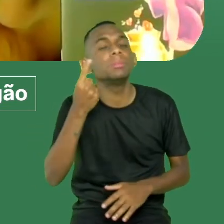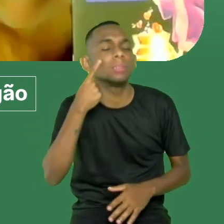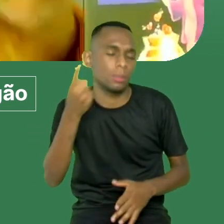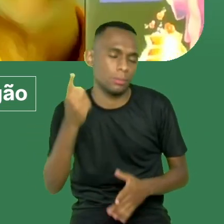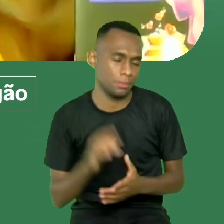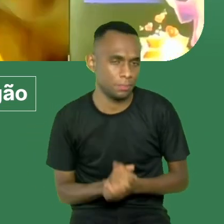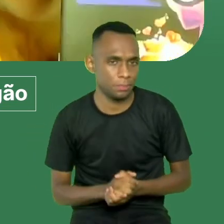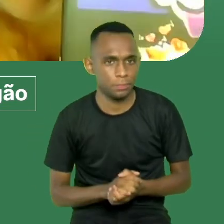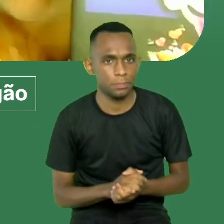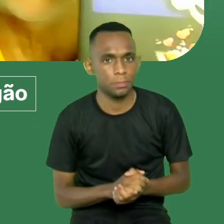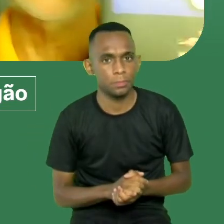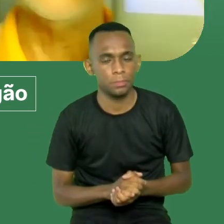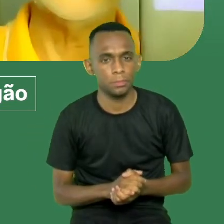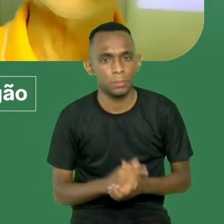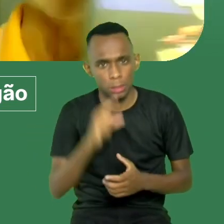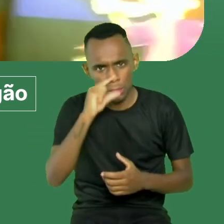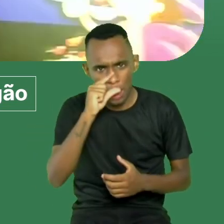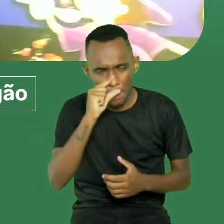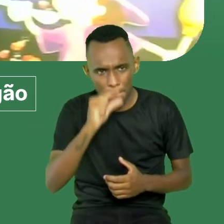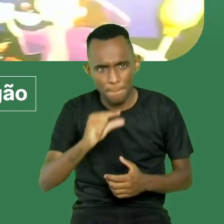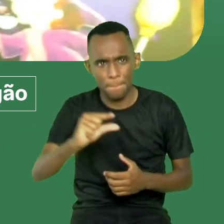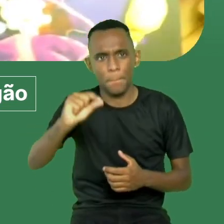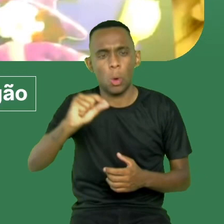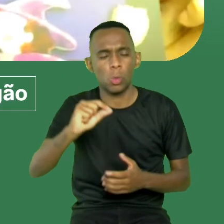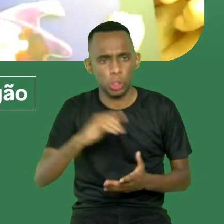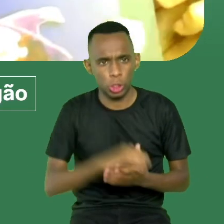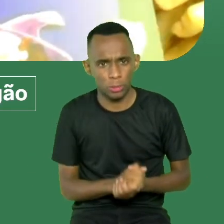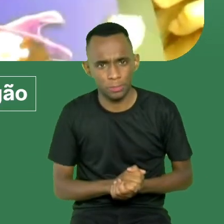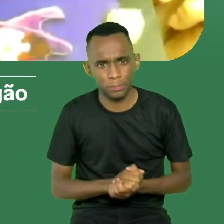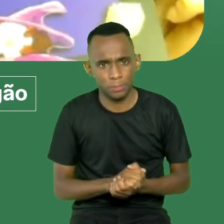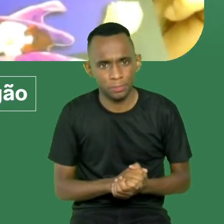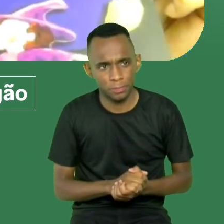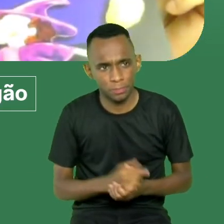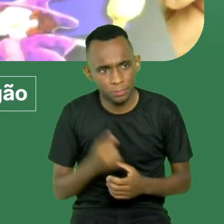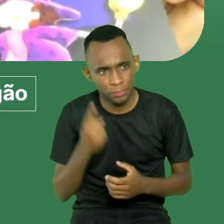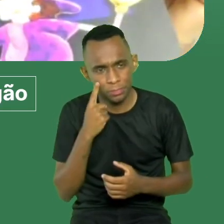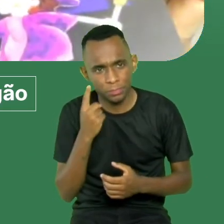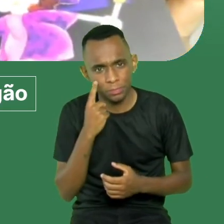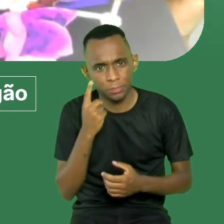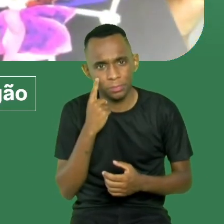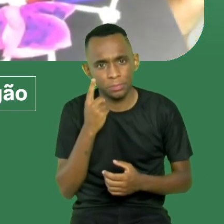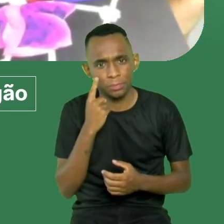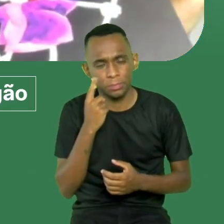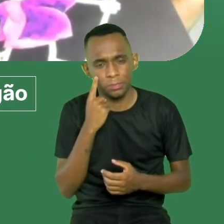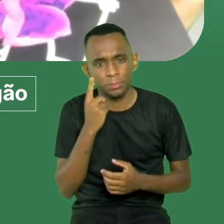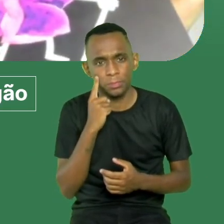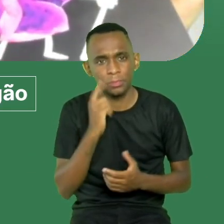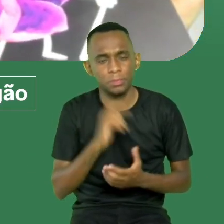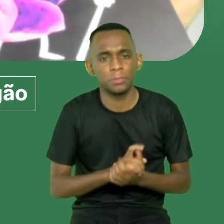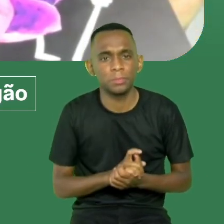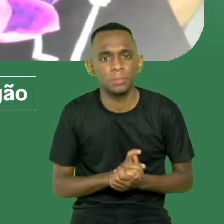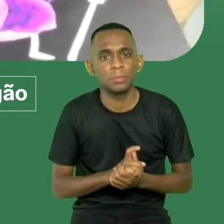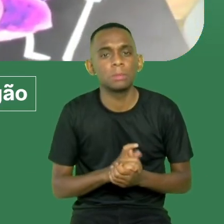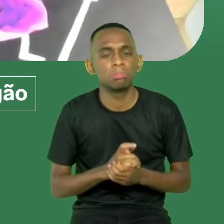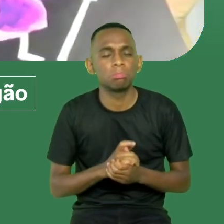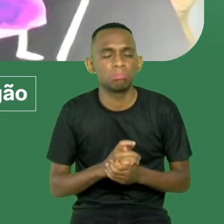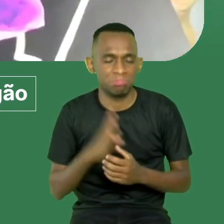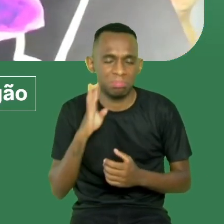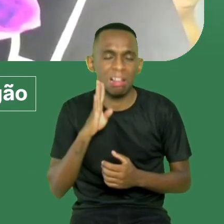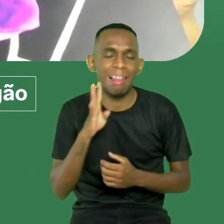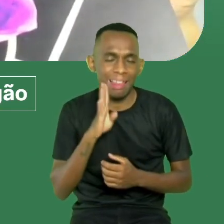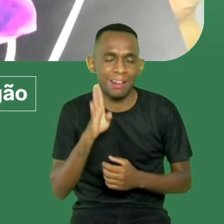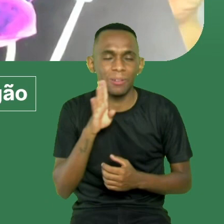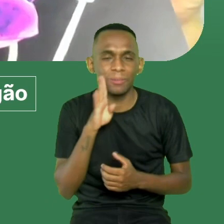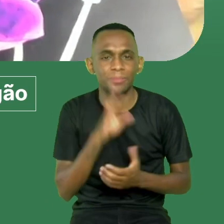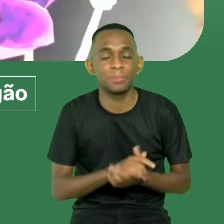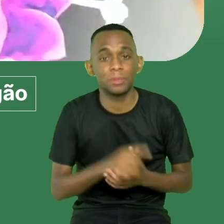A A Bruxa Mais bruxa... Velha do Mundo. Opa, Ai, gente, dá está dando para ver que tá um pouco reflexo. de luz. Ah, agora deu para ver legal. A Bruxa